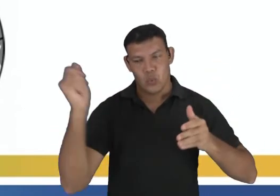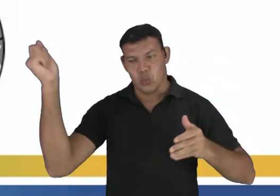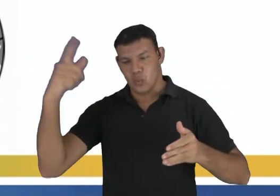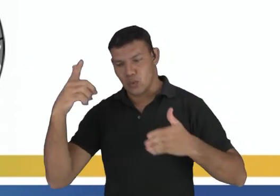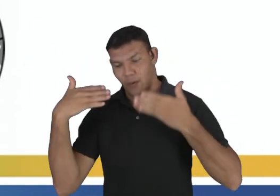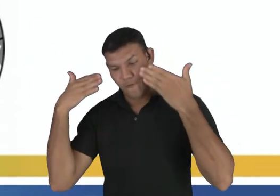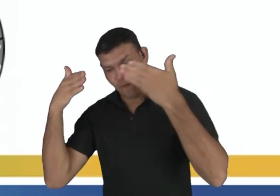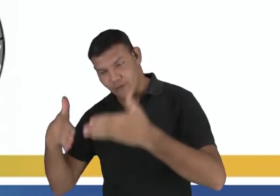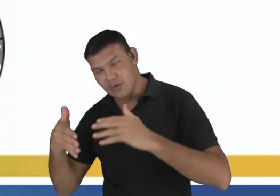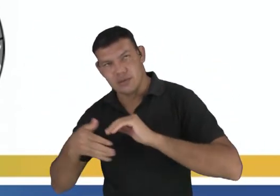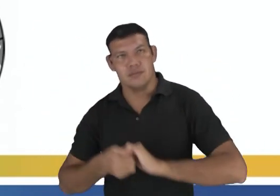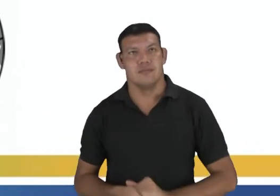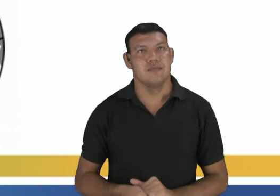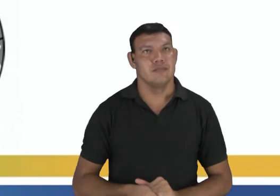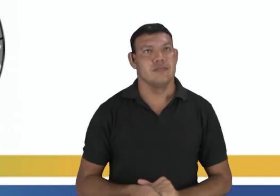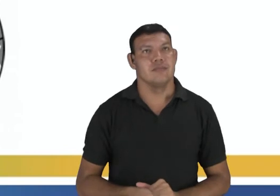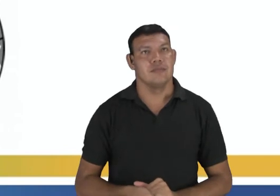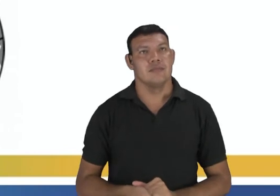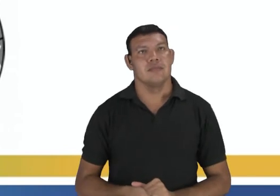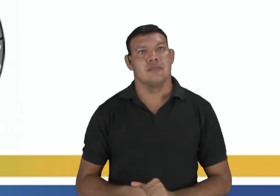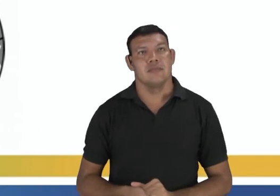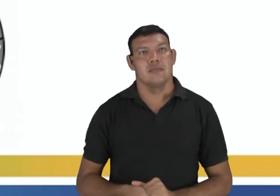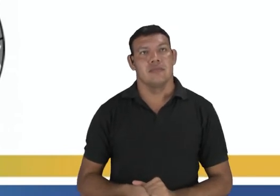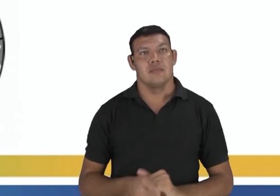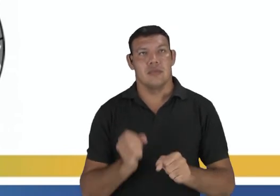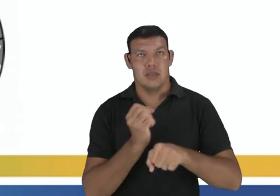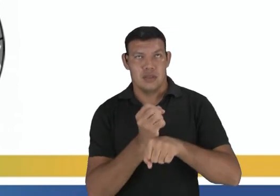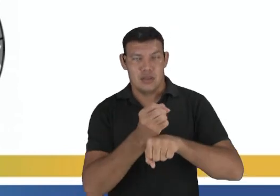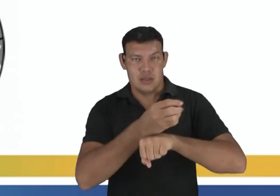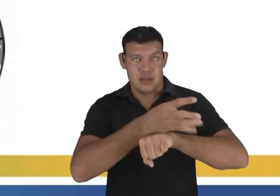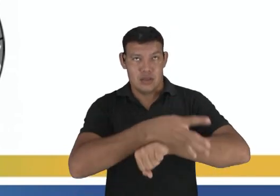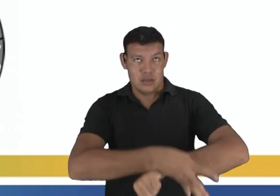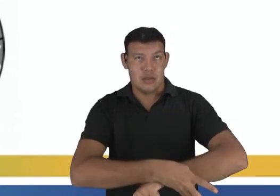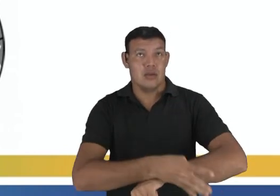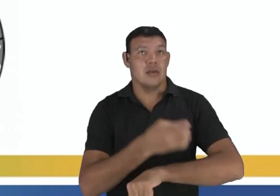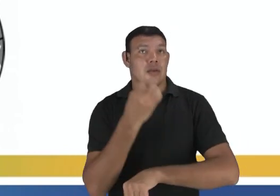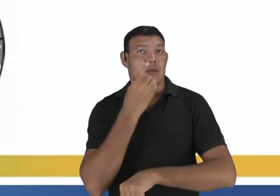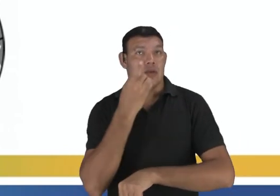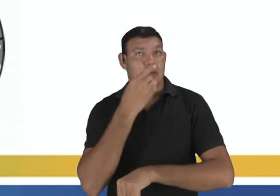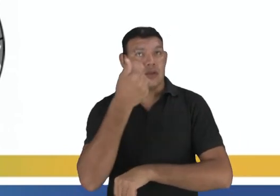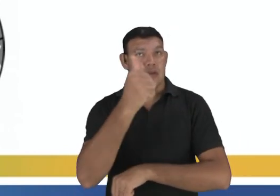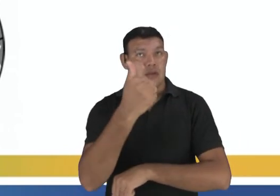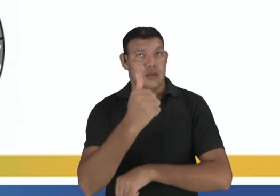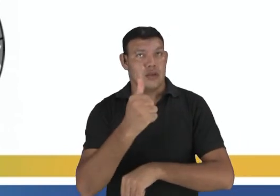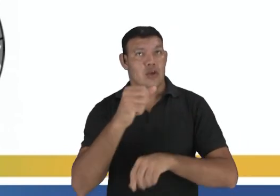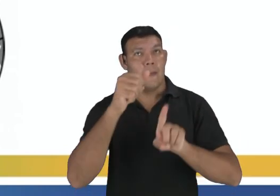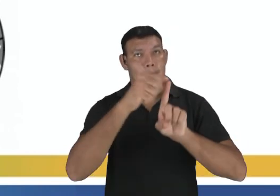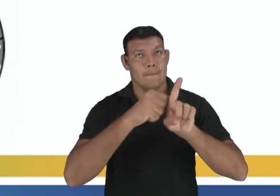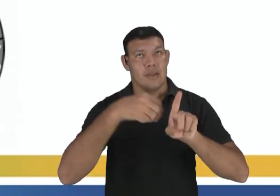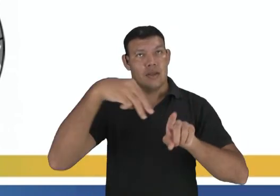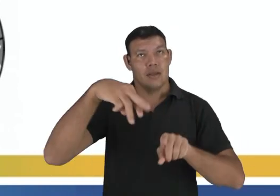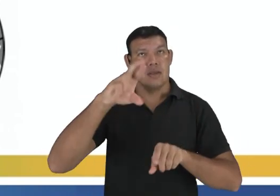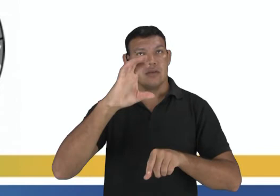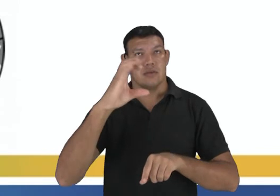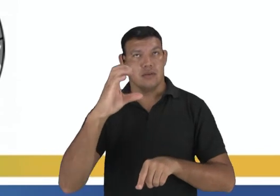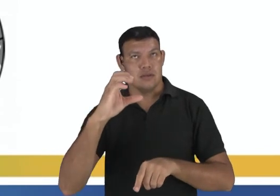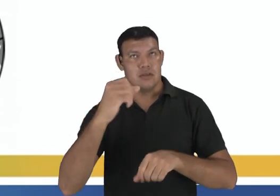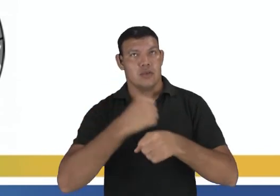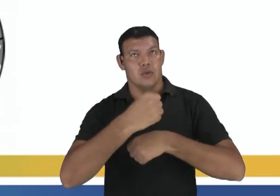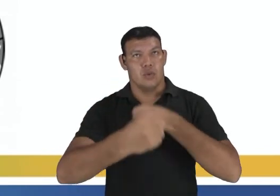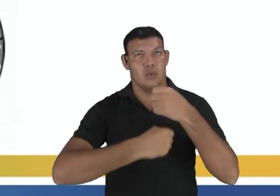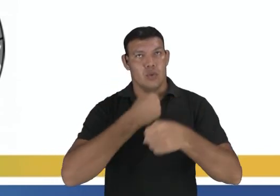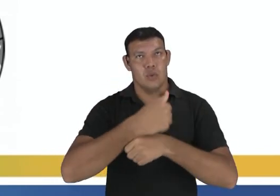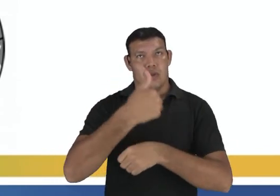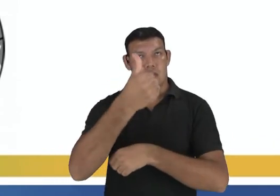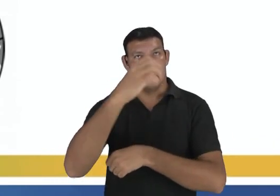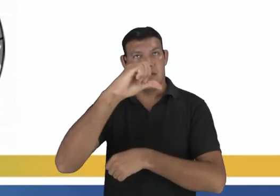corpos celestes. O primeiro diz assim: na madrugada de 11 de março de 1978, parte de um foguete soviético